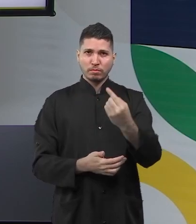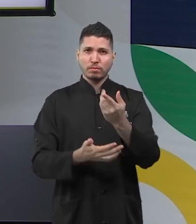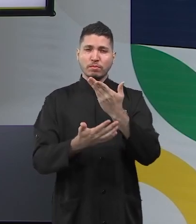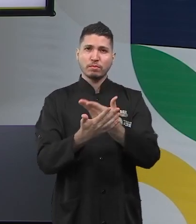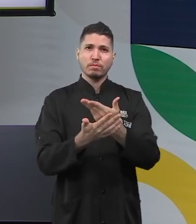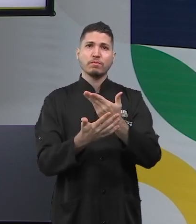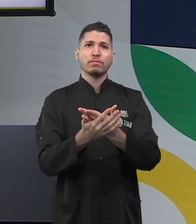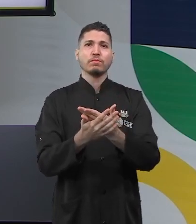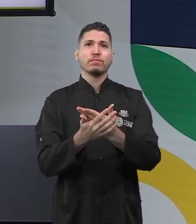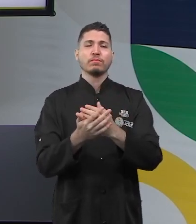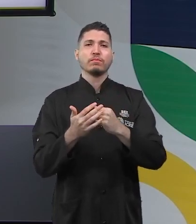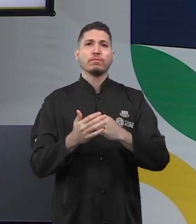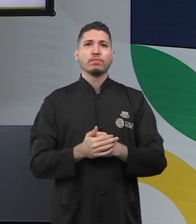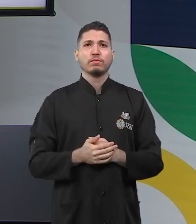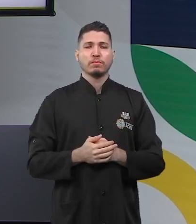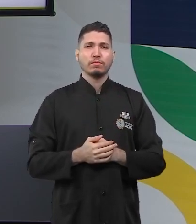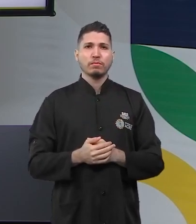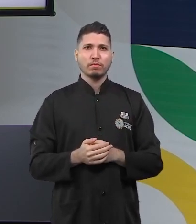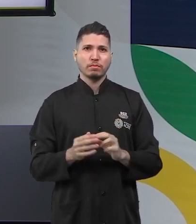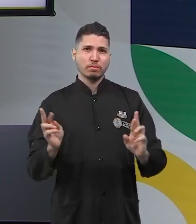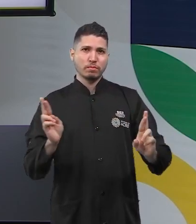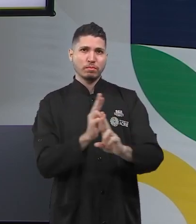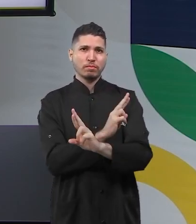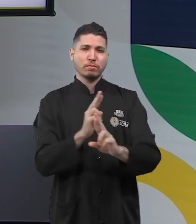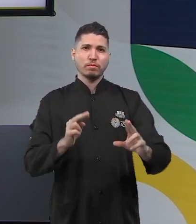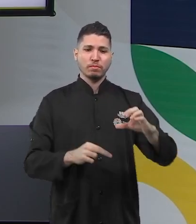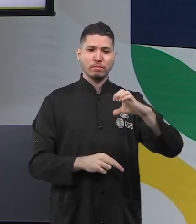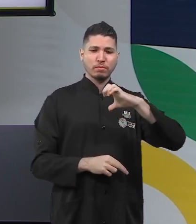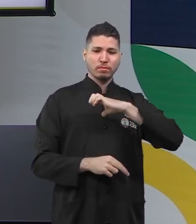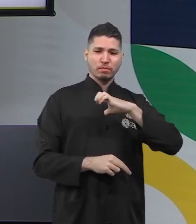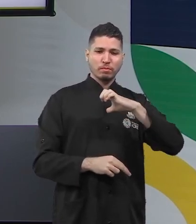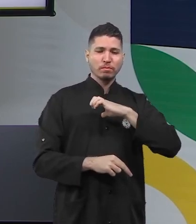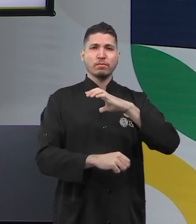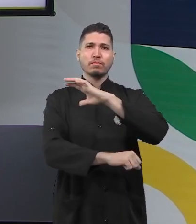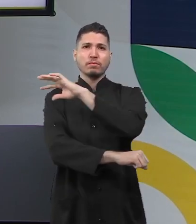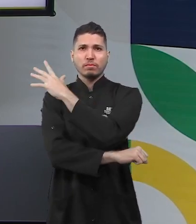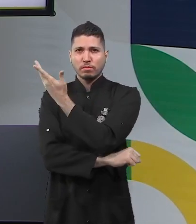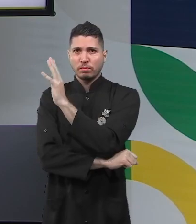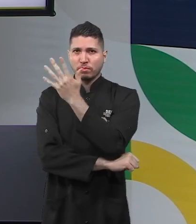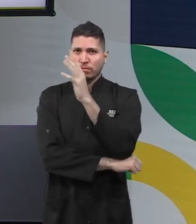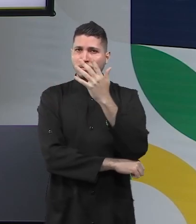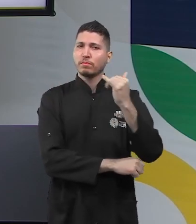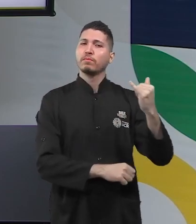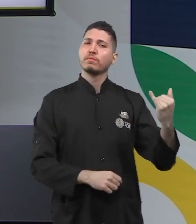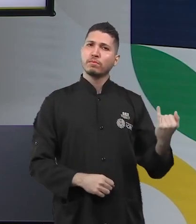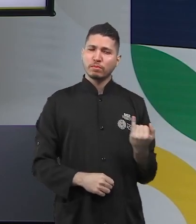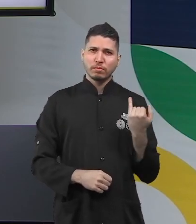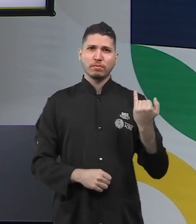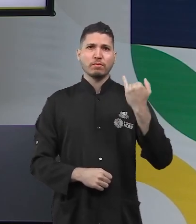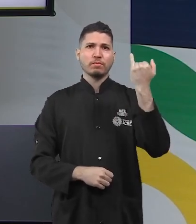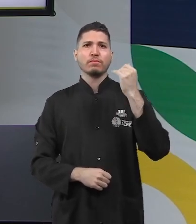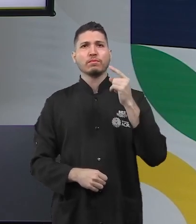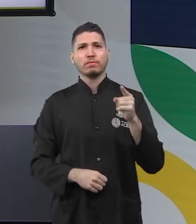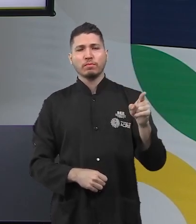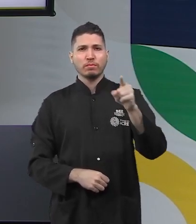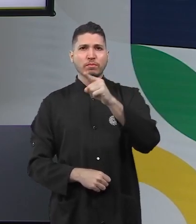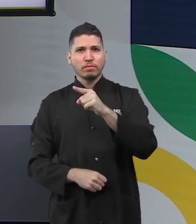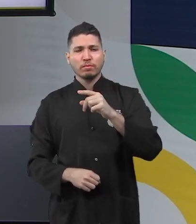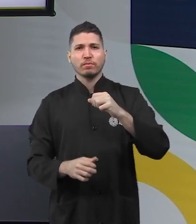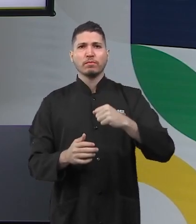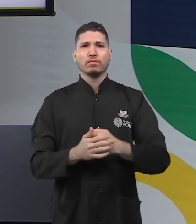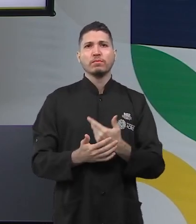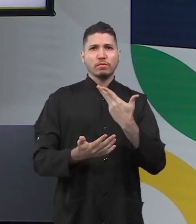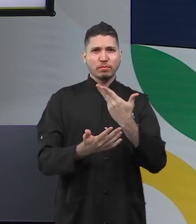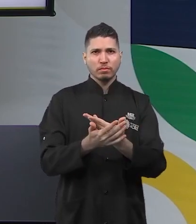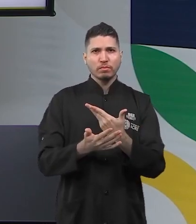vamos tratar da ética ambiental. Então, é de fundamental importância que a gente visite a plataforma para ter